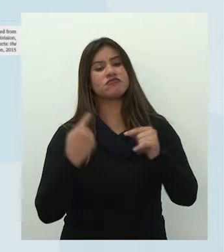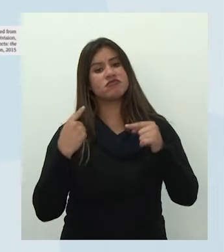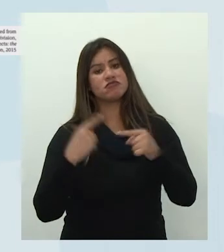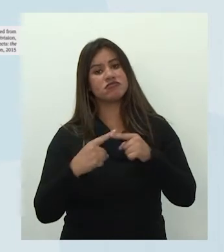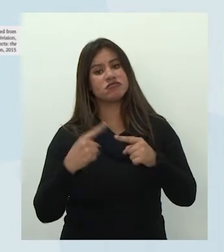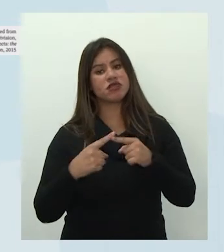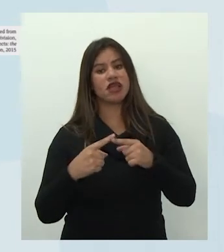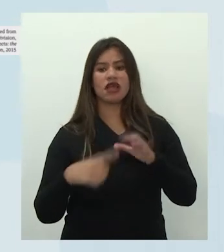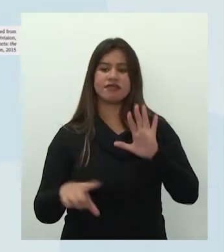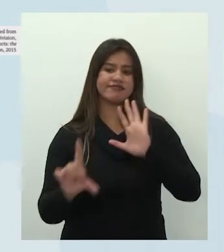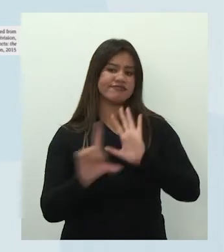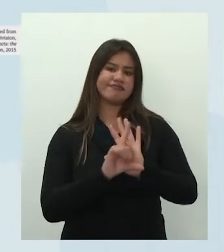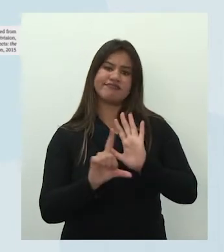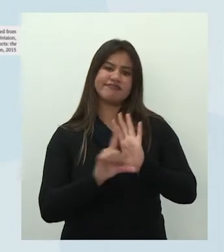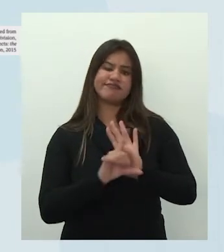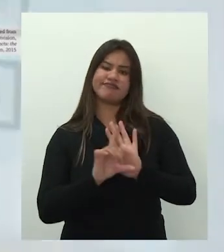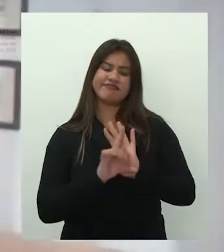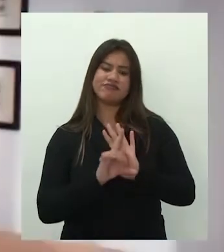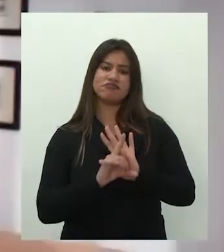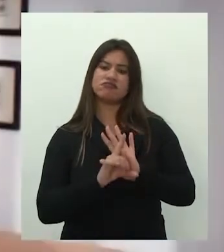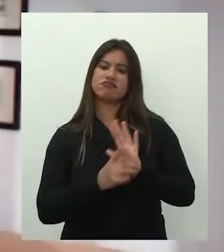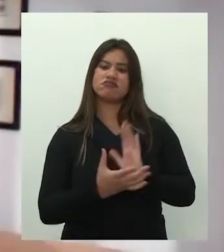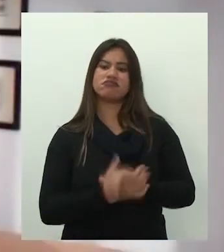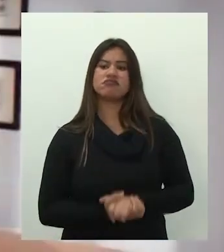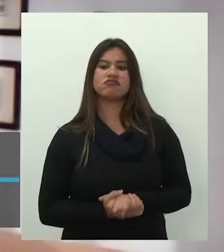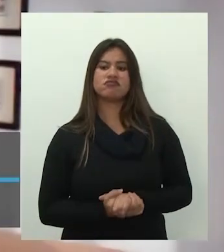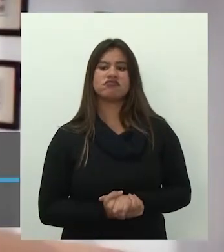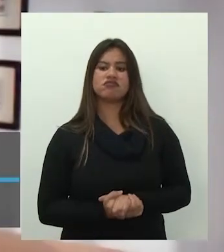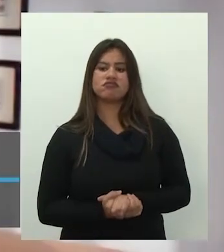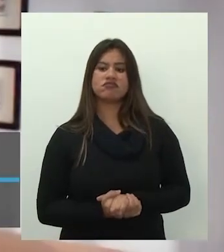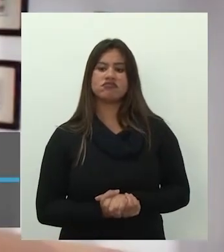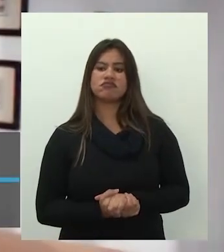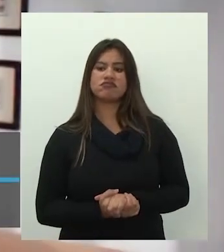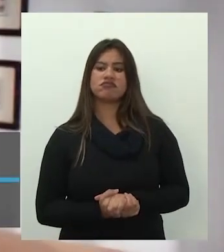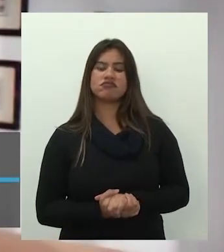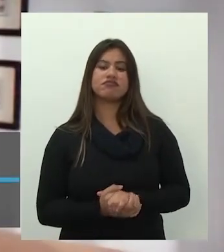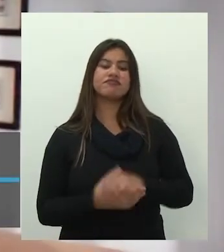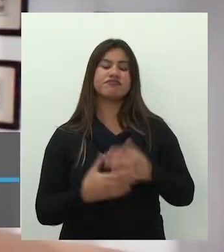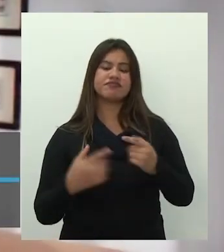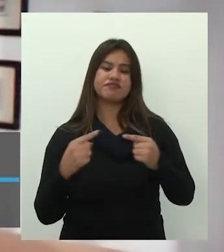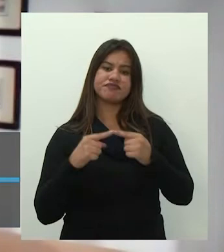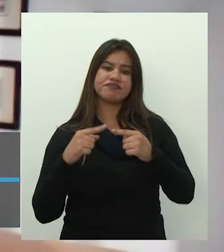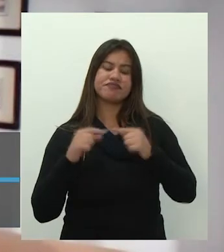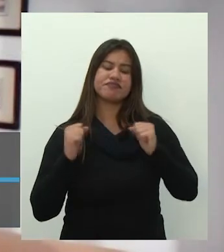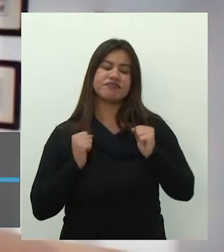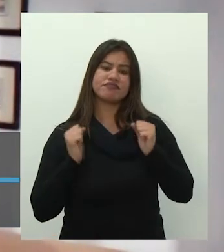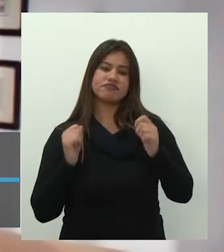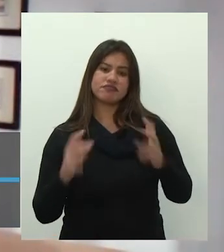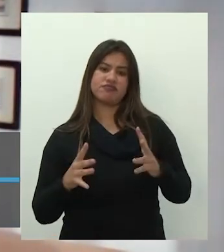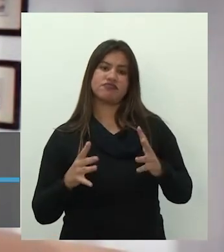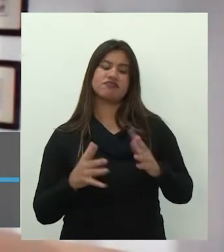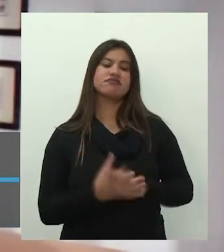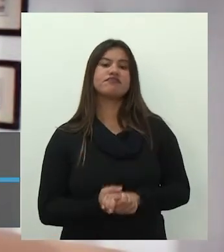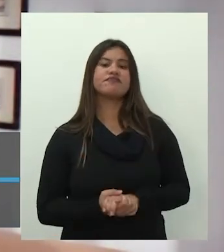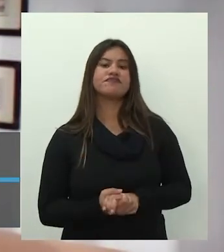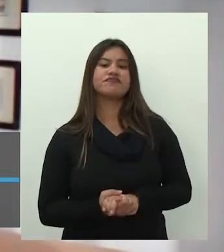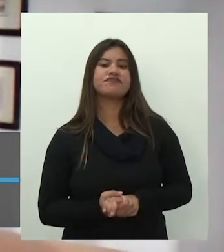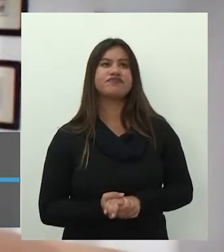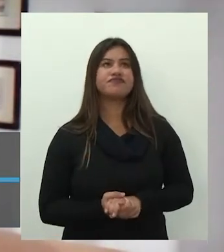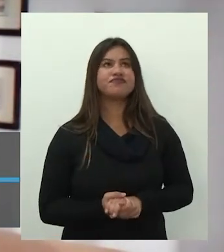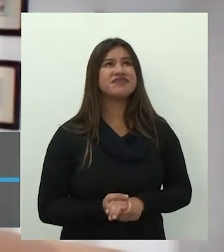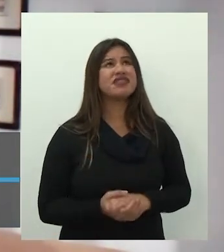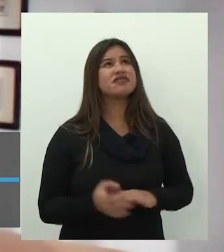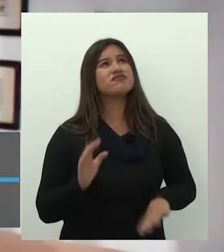fins legais, para esse tipo de ação, e não porque alguma